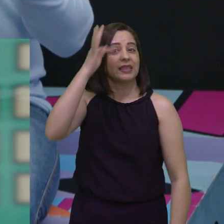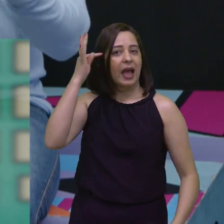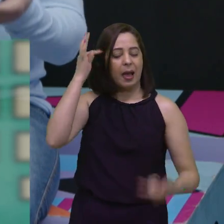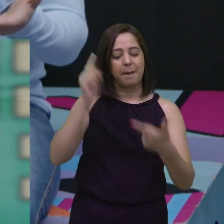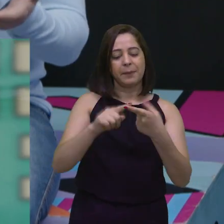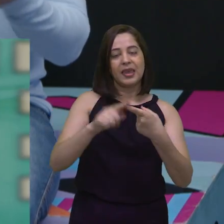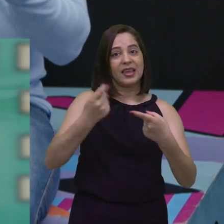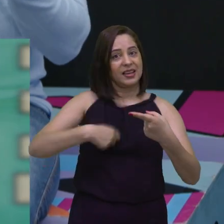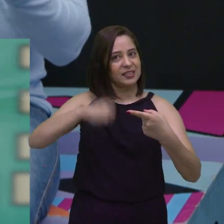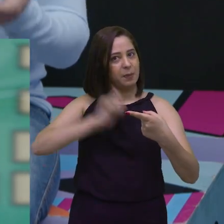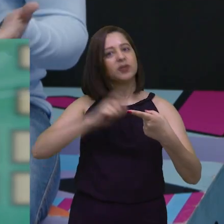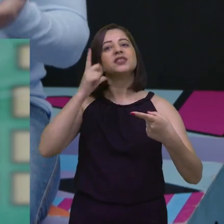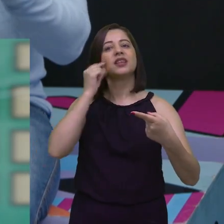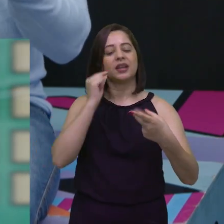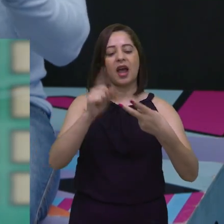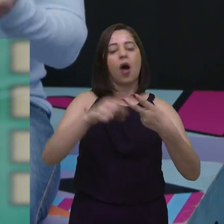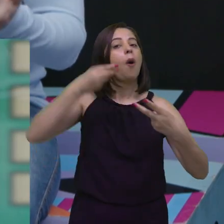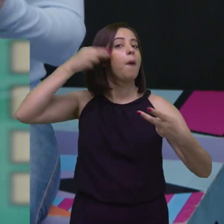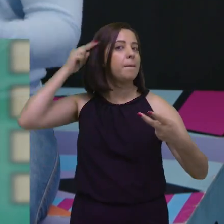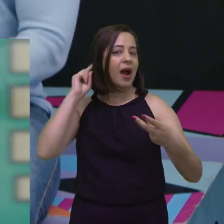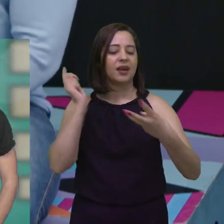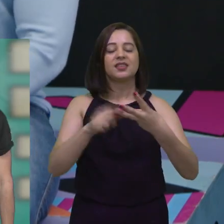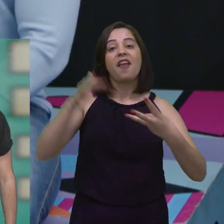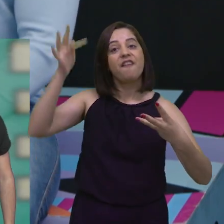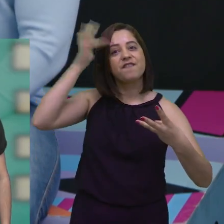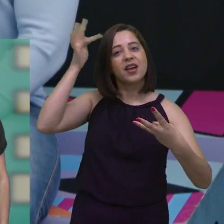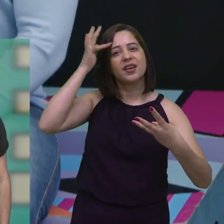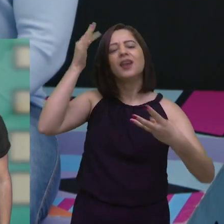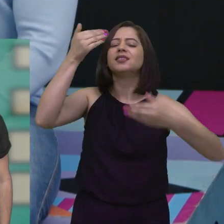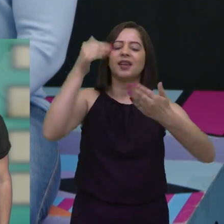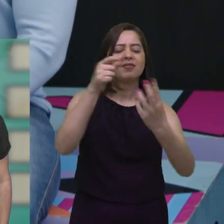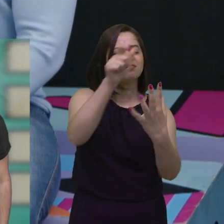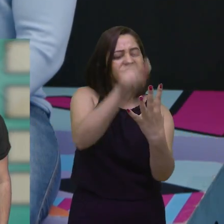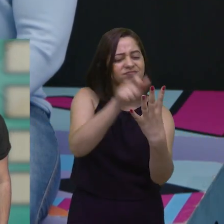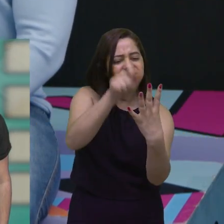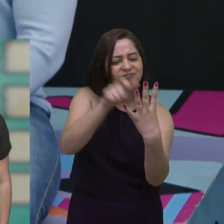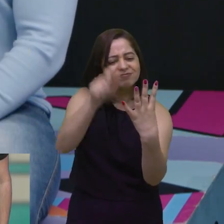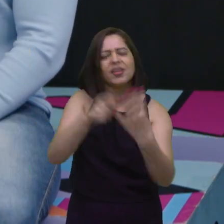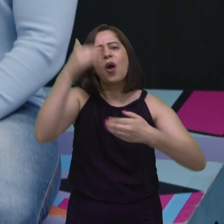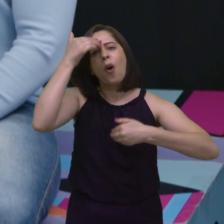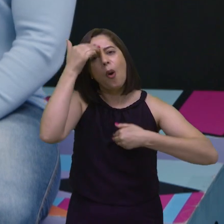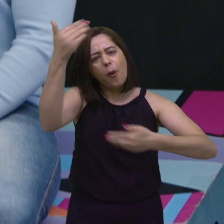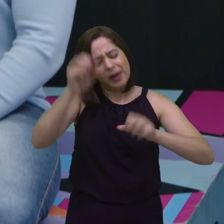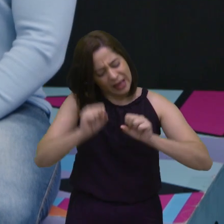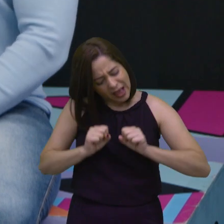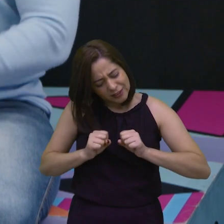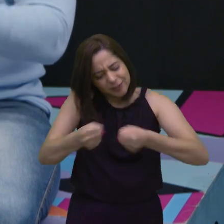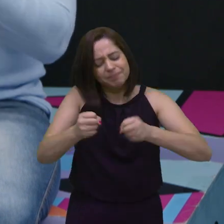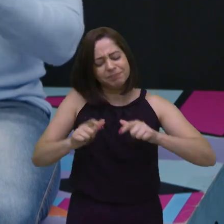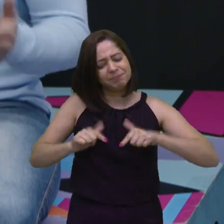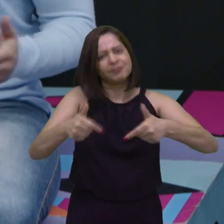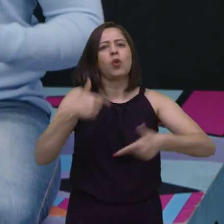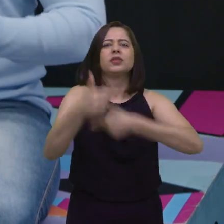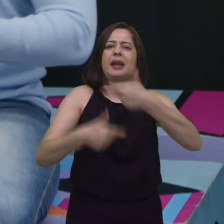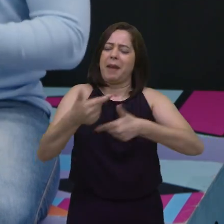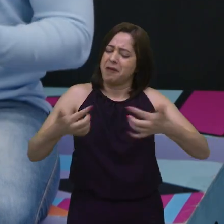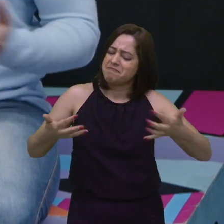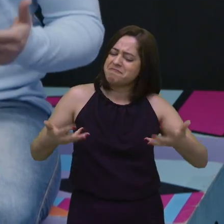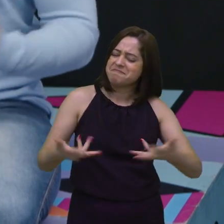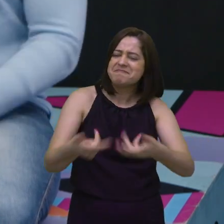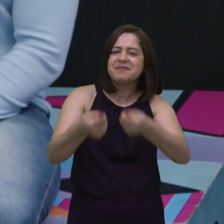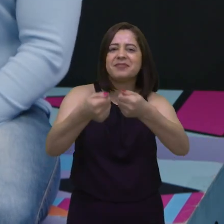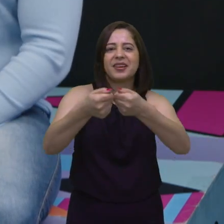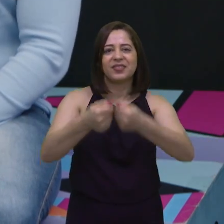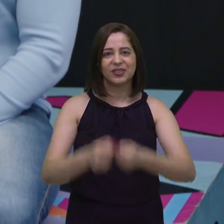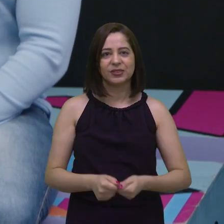Tamires Caetano, Ana Furtado, Mayra Gonçalves e Luiz Fernando, muito obrigado por tanta dedicação de vocês. O trabalho de vocês é